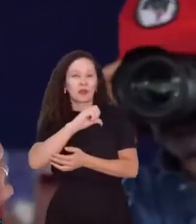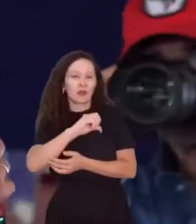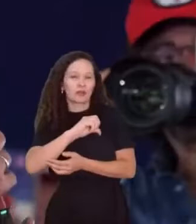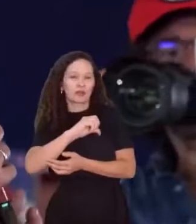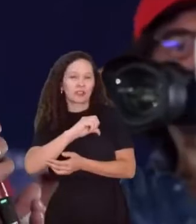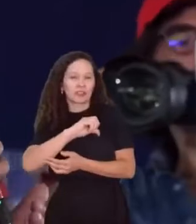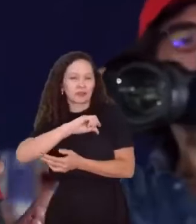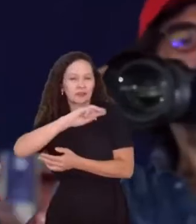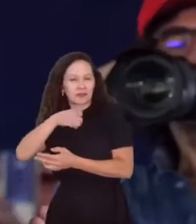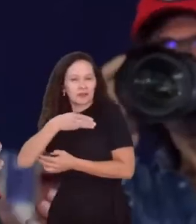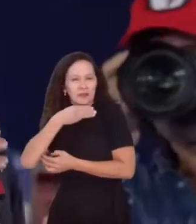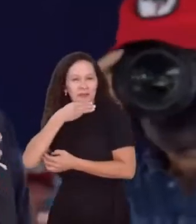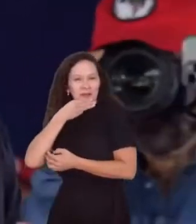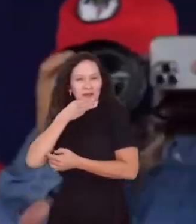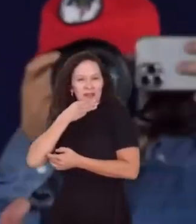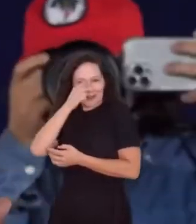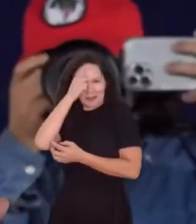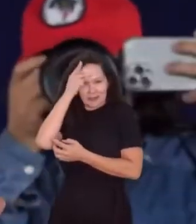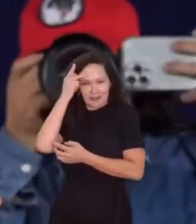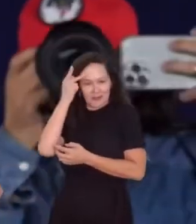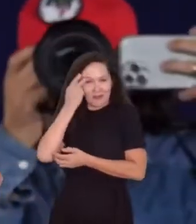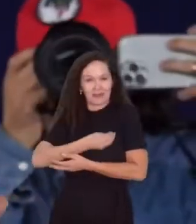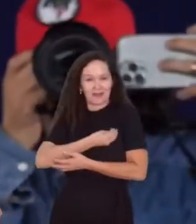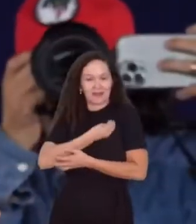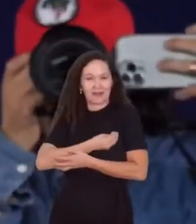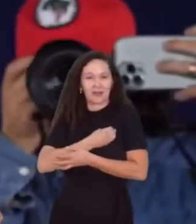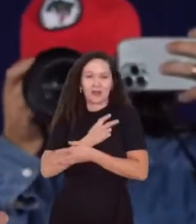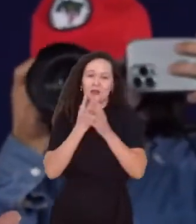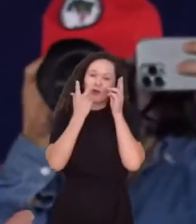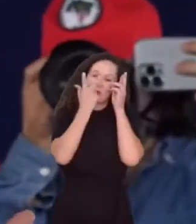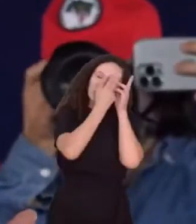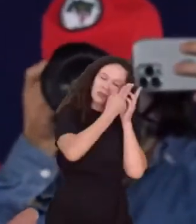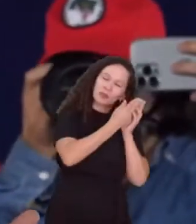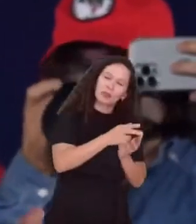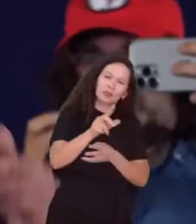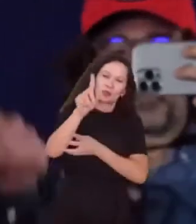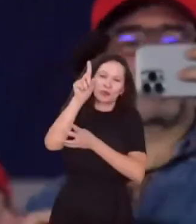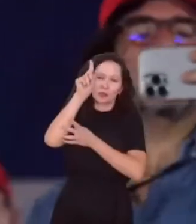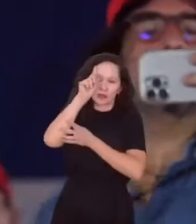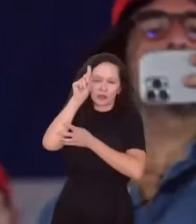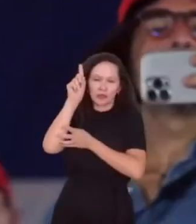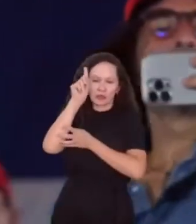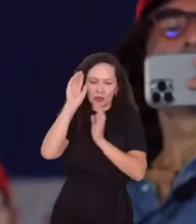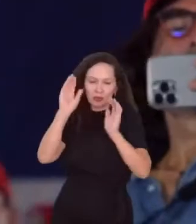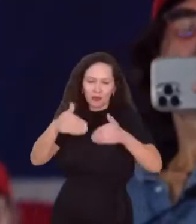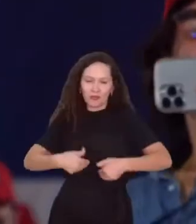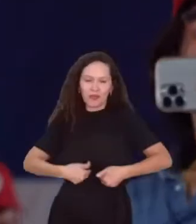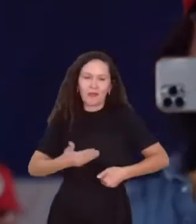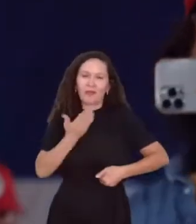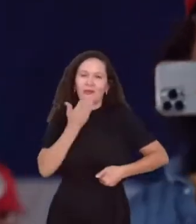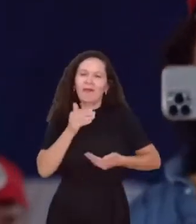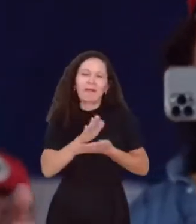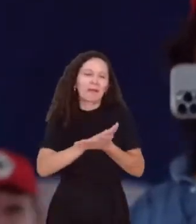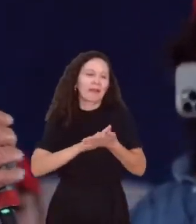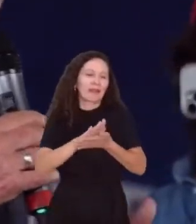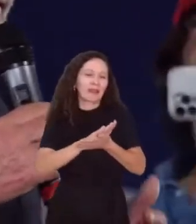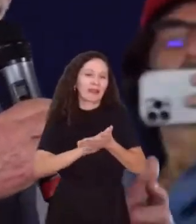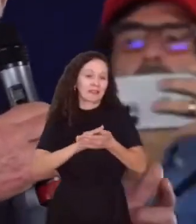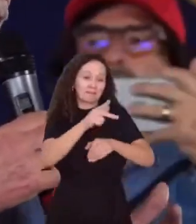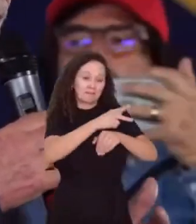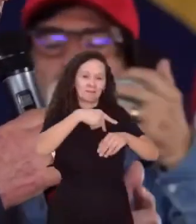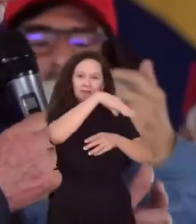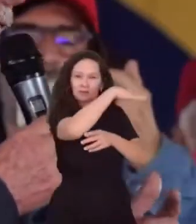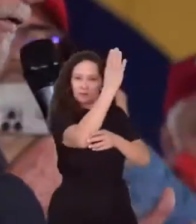humanos que vão dormir todo dia sem comer. E só no Brasil, além dos